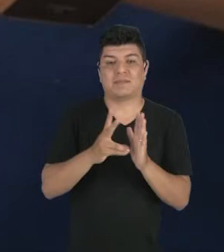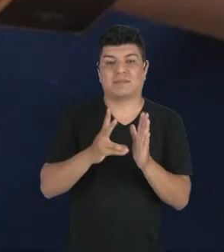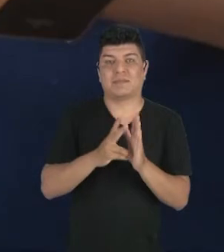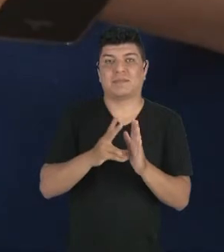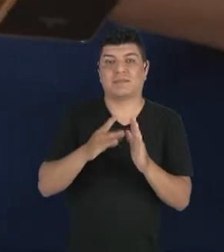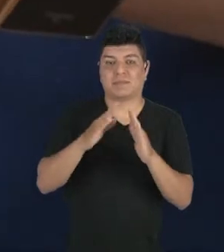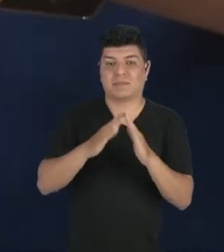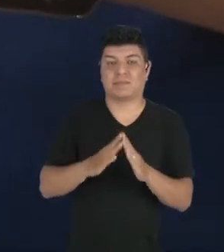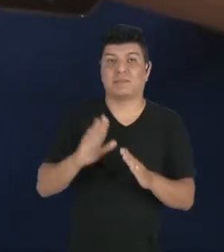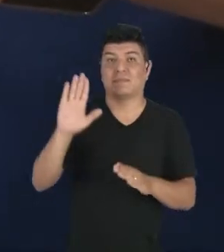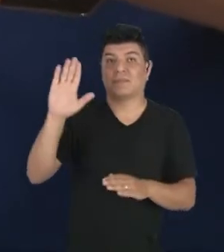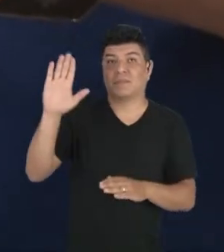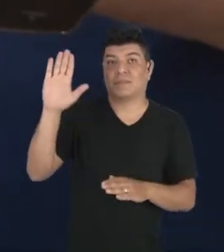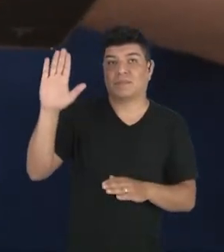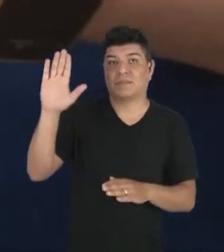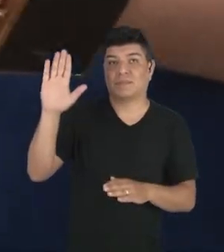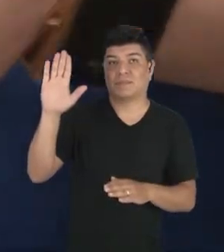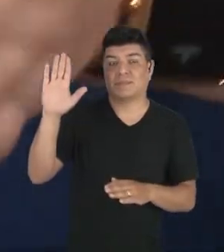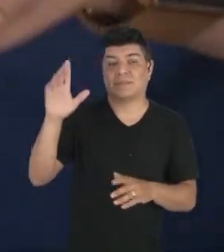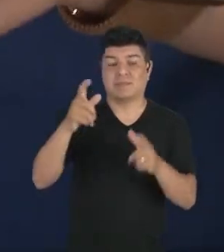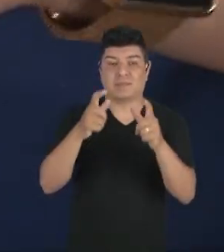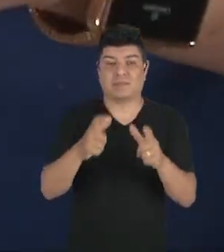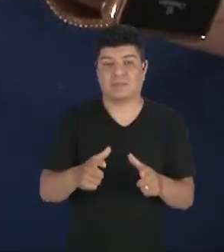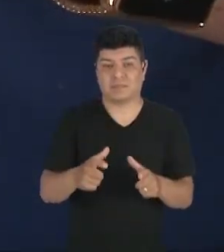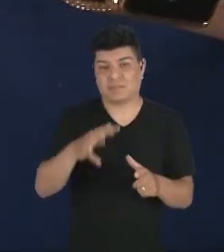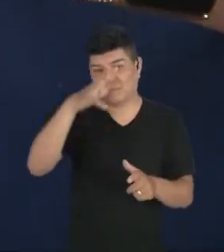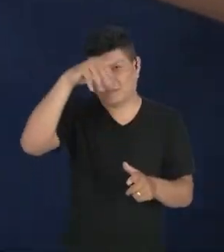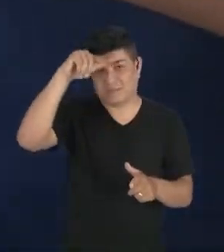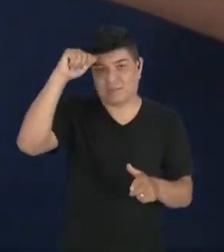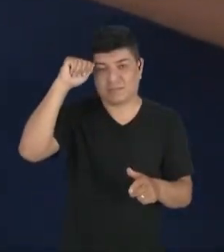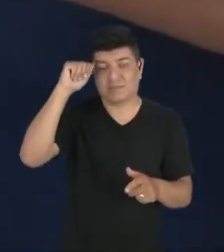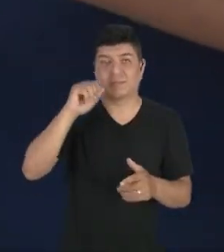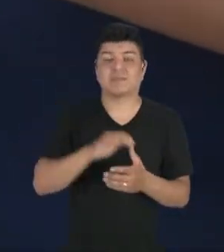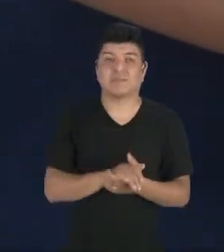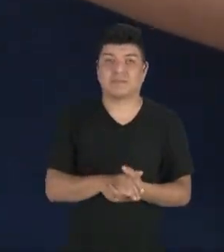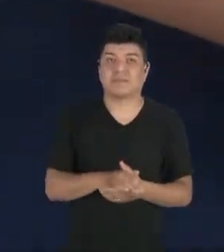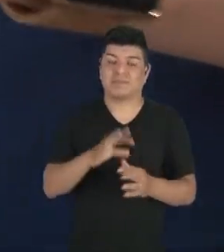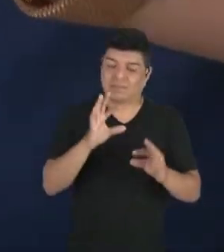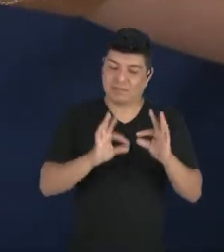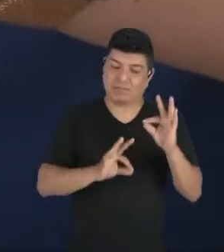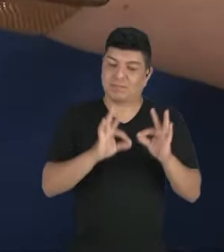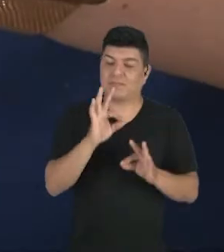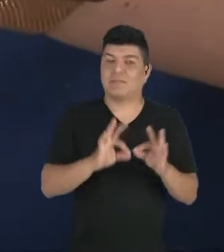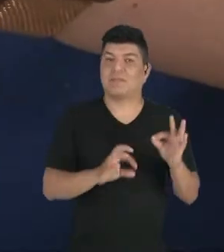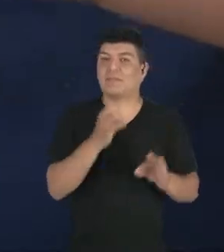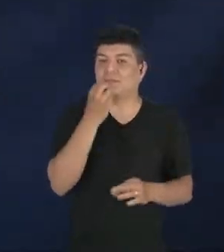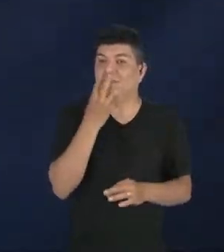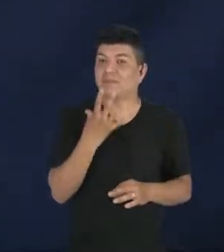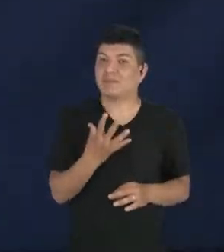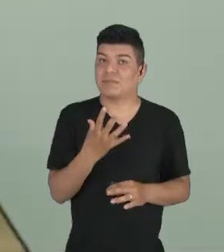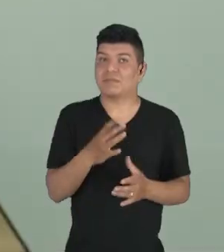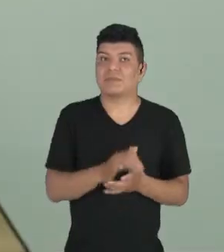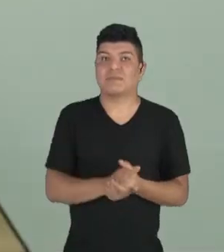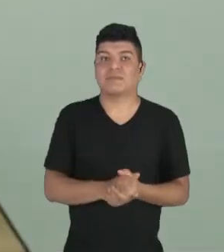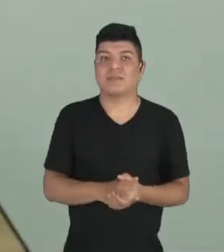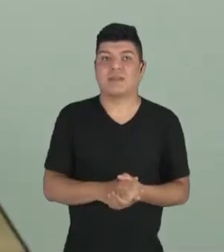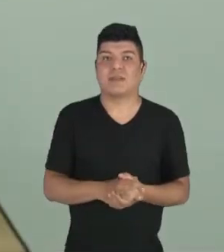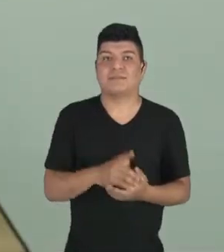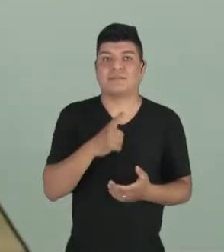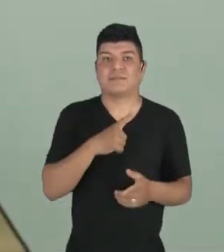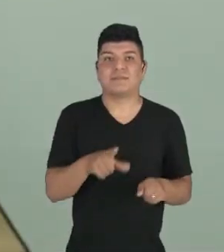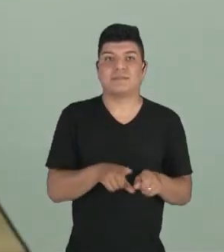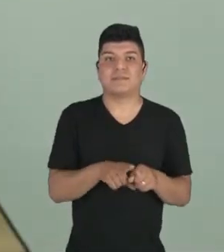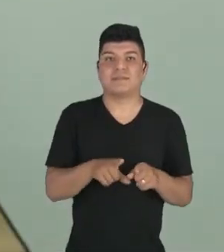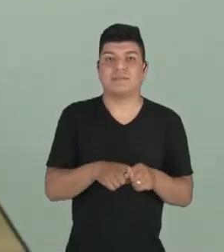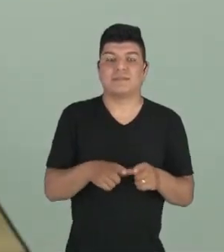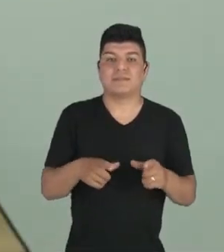que moram, né, os indígenas que moram nessa região do Amazonas. Muito bem trabalhado, olha só. Temos aqui